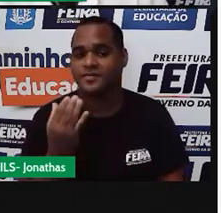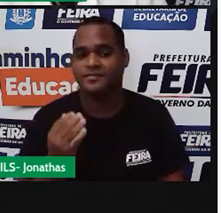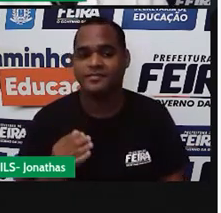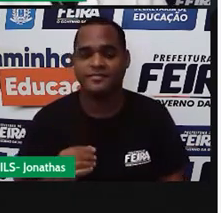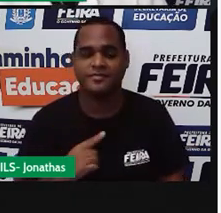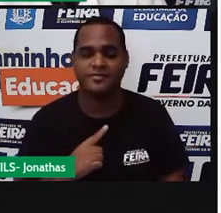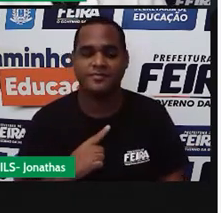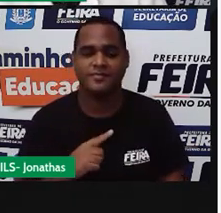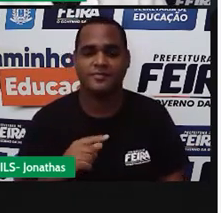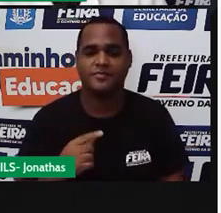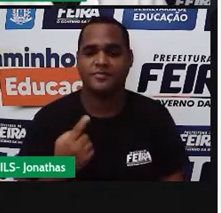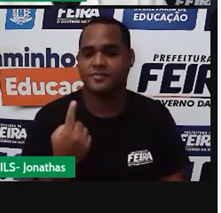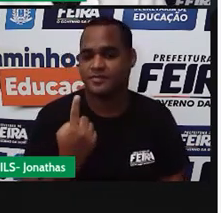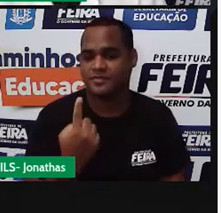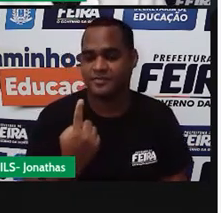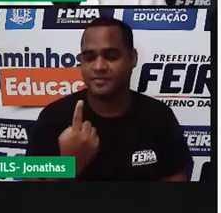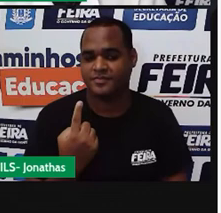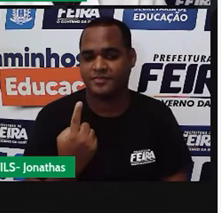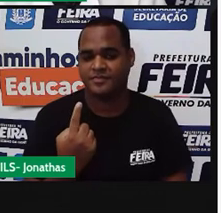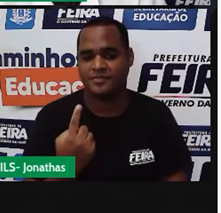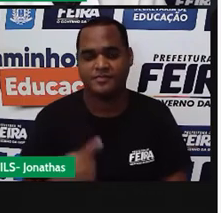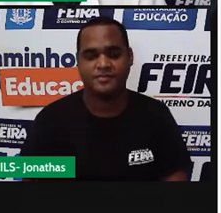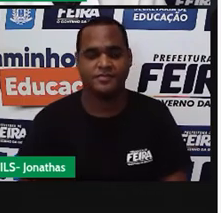o número um